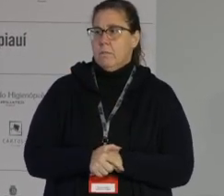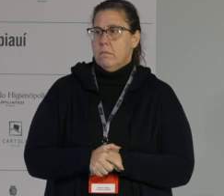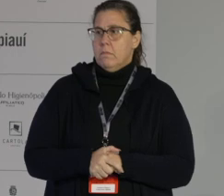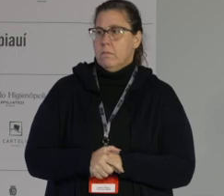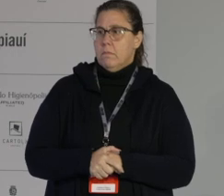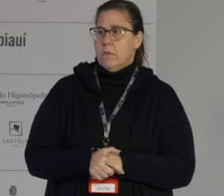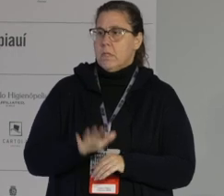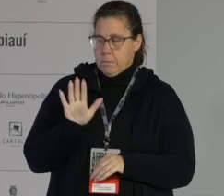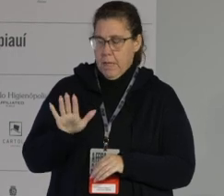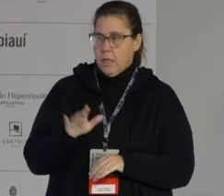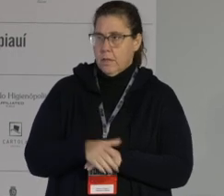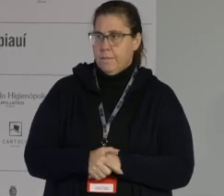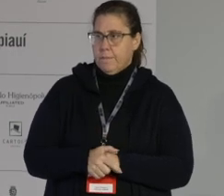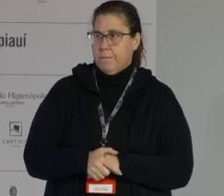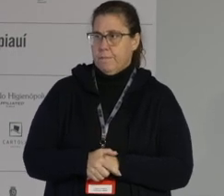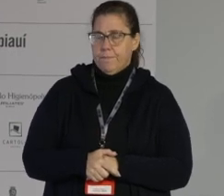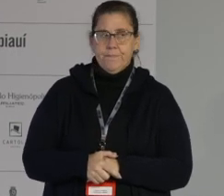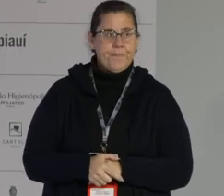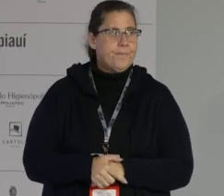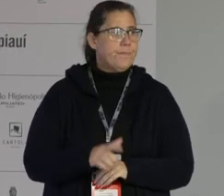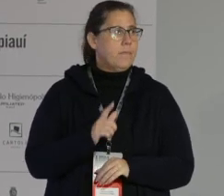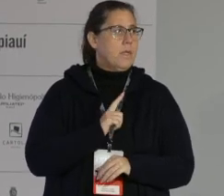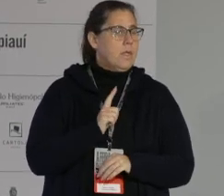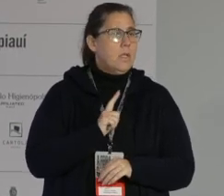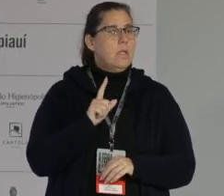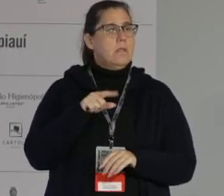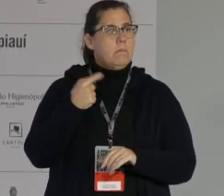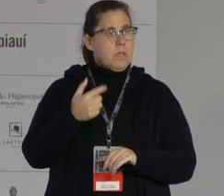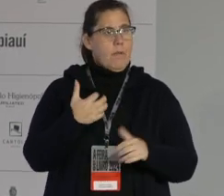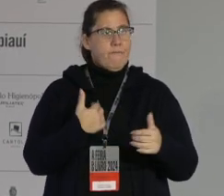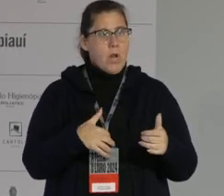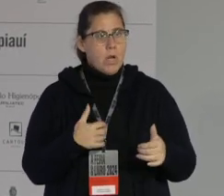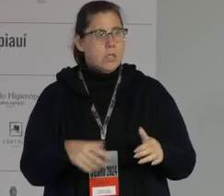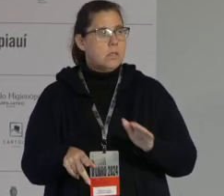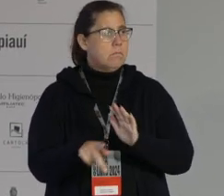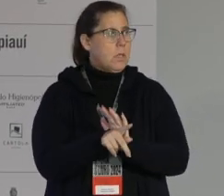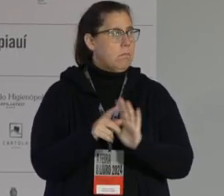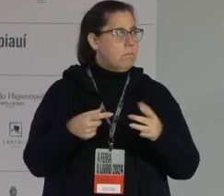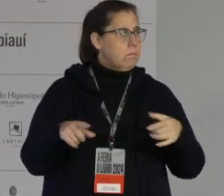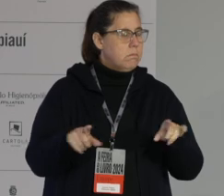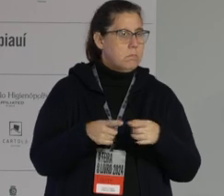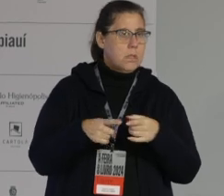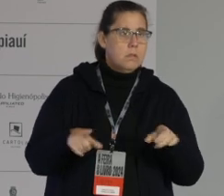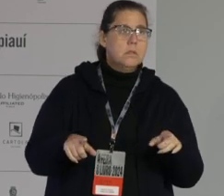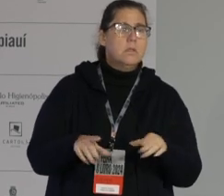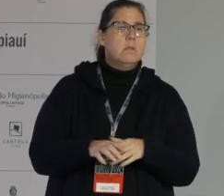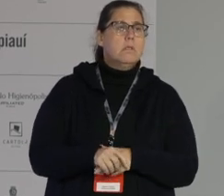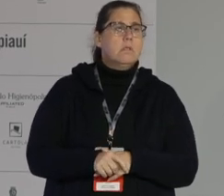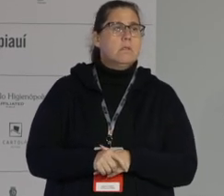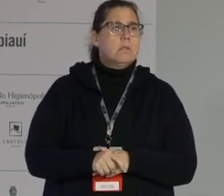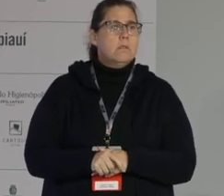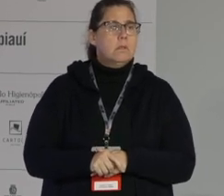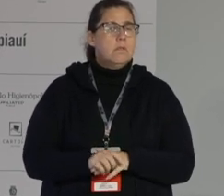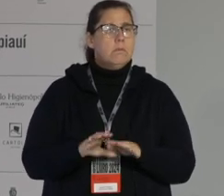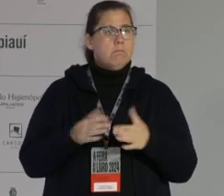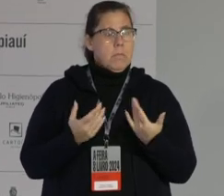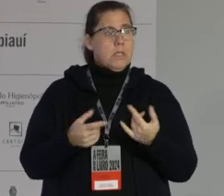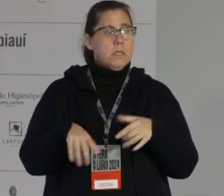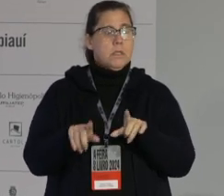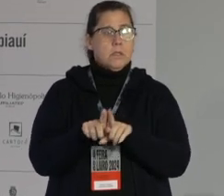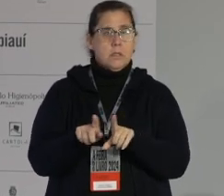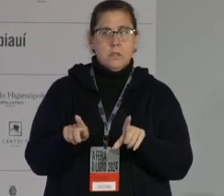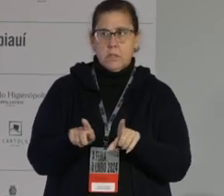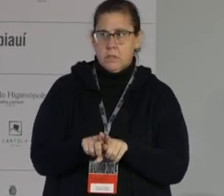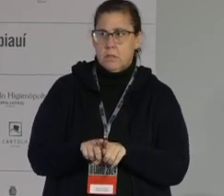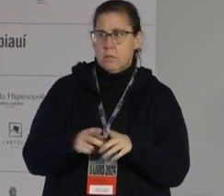fotógrafo, empresário do açaí, depois vira violonista clássico, enfim. Então, mas, ao mesmo tempo,